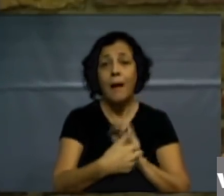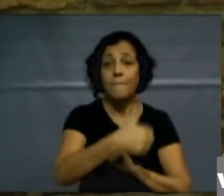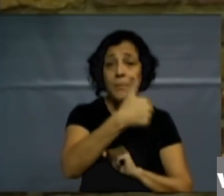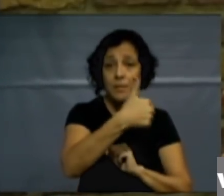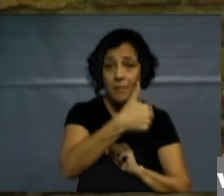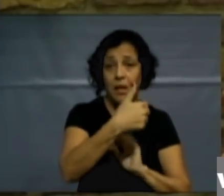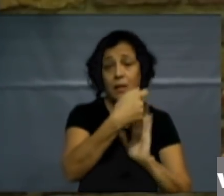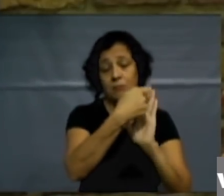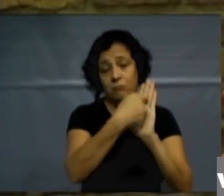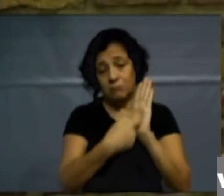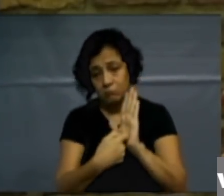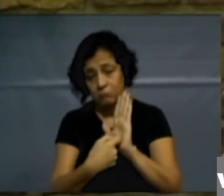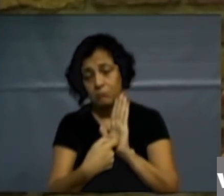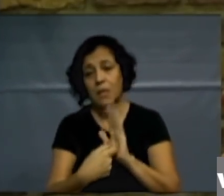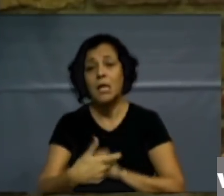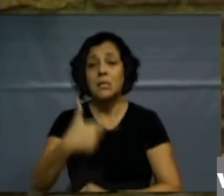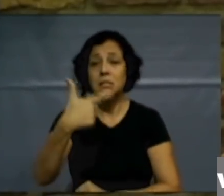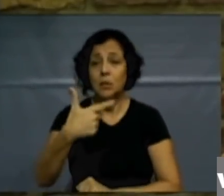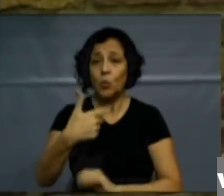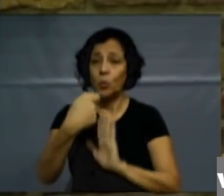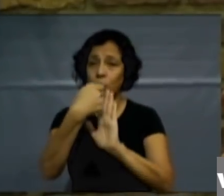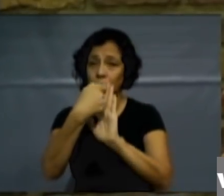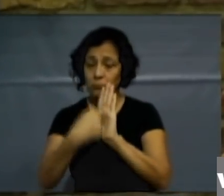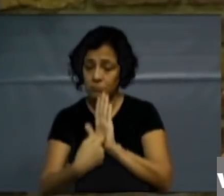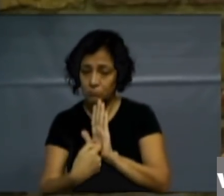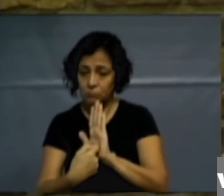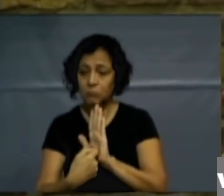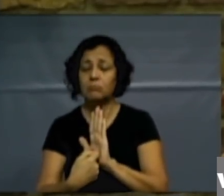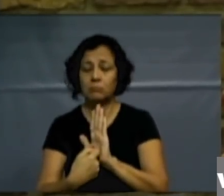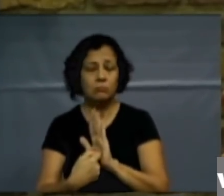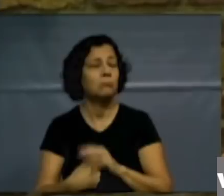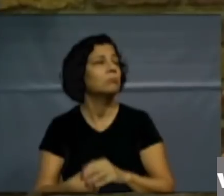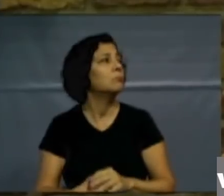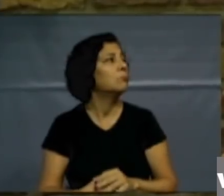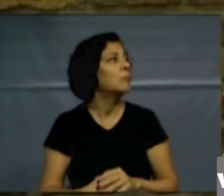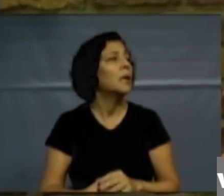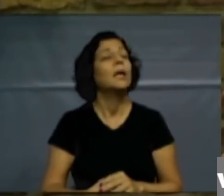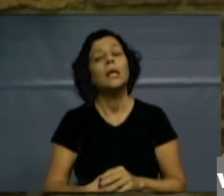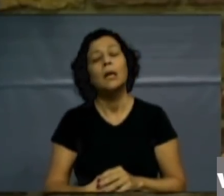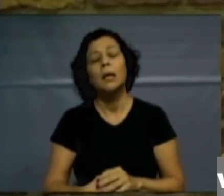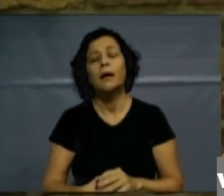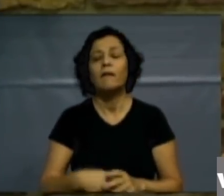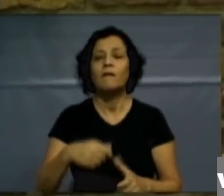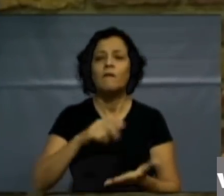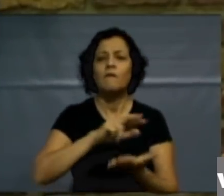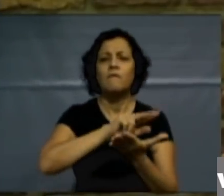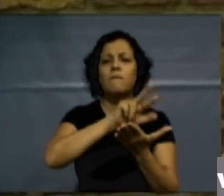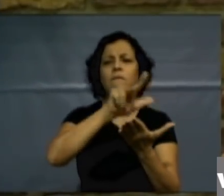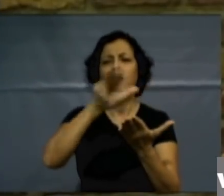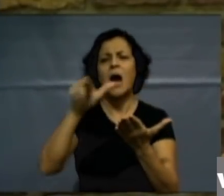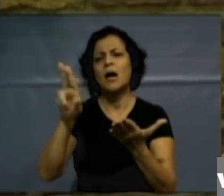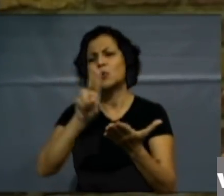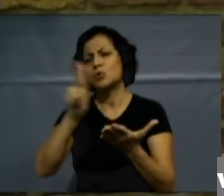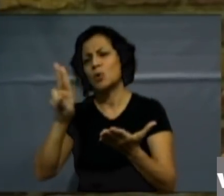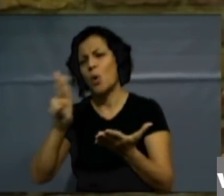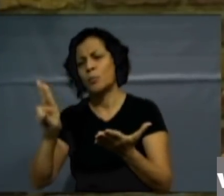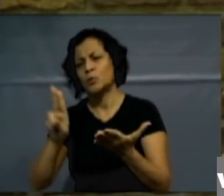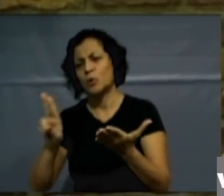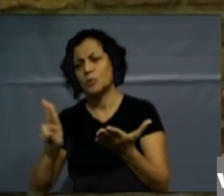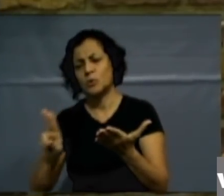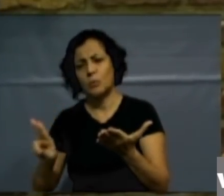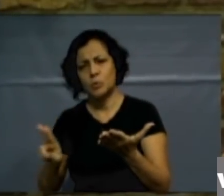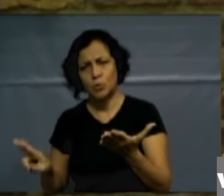aos Tessalonicenses, primeira e segunda epístola aos Coríntios, epístola ao Gálatas, primeira e segunda epístola a